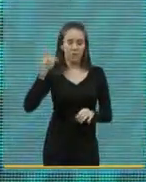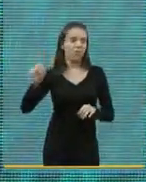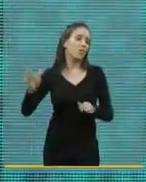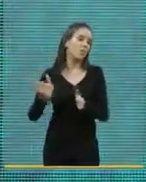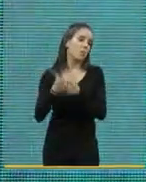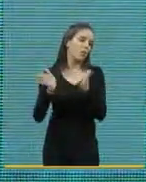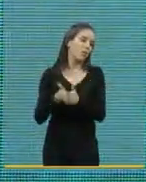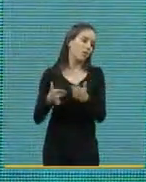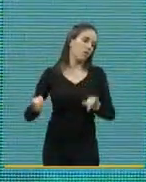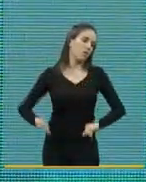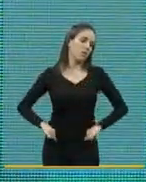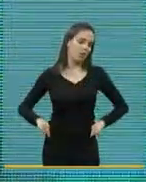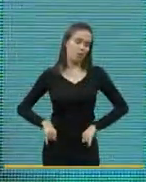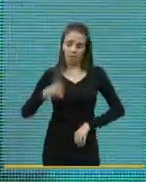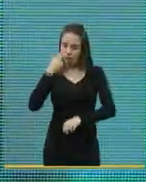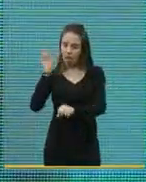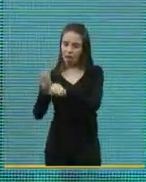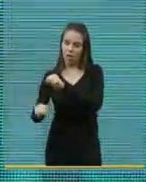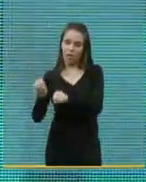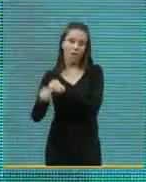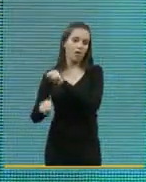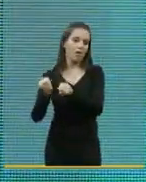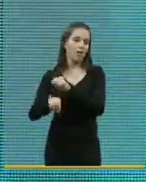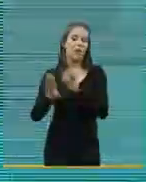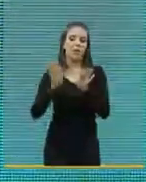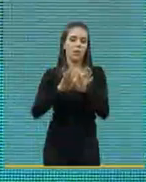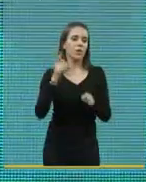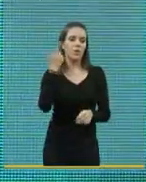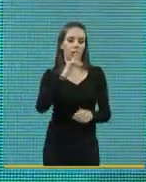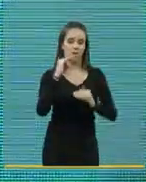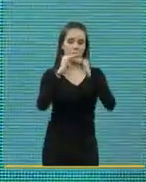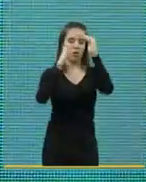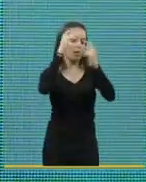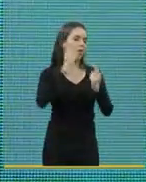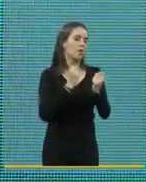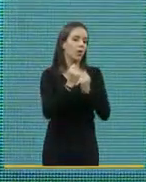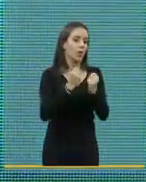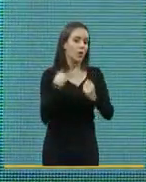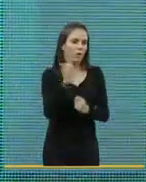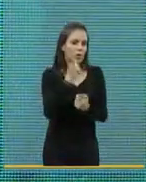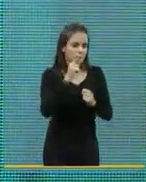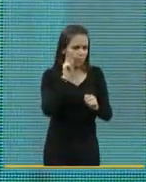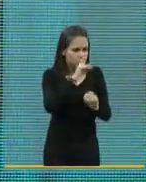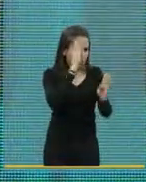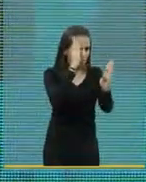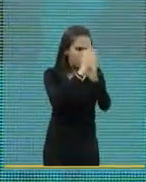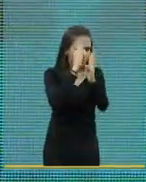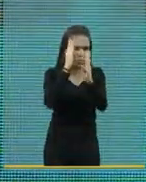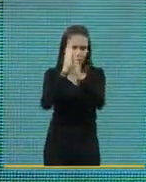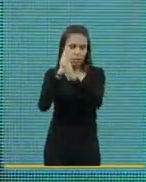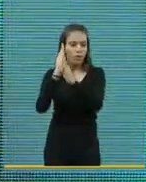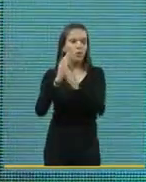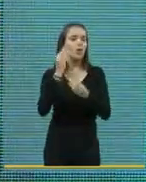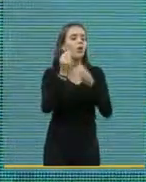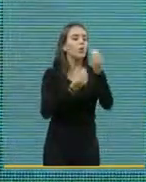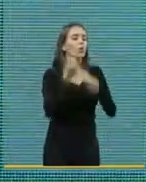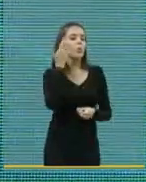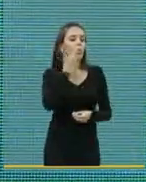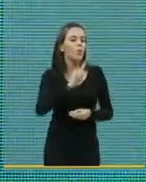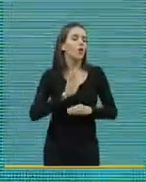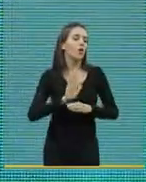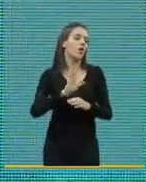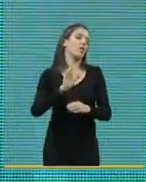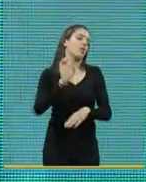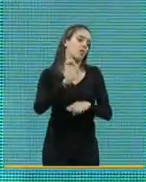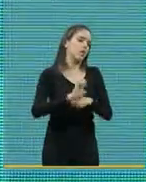impostos que prejudica o funcionamento da economia nós temos que saber identificar exatamente como financial estado